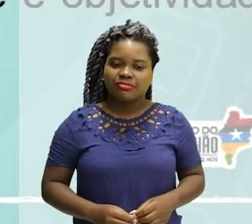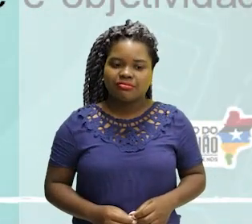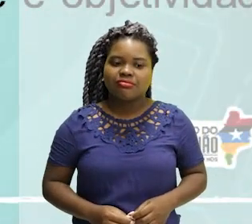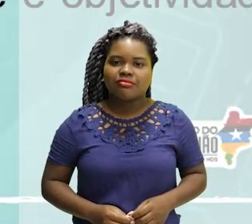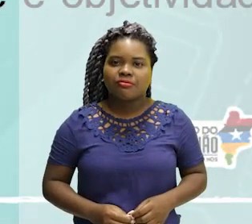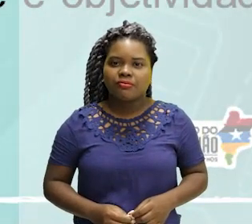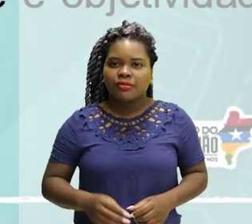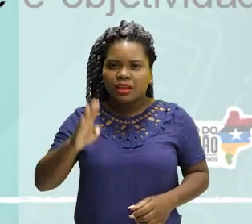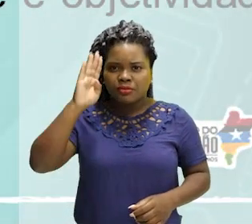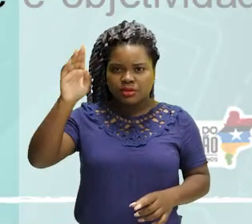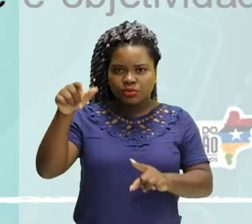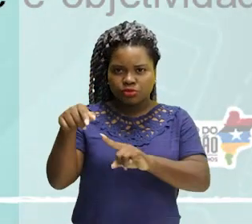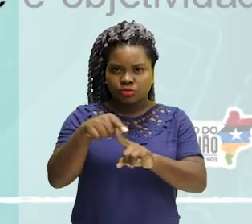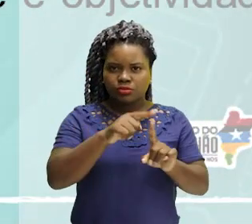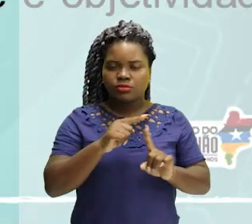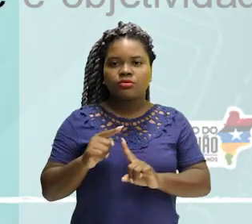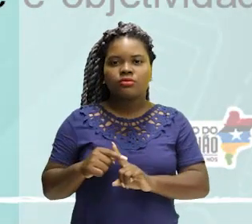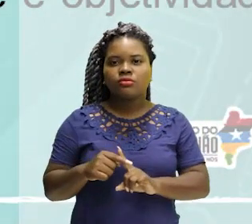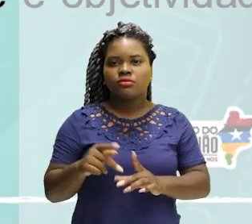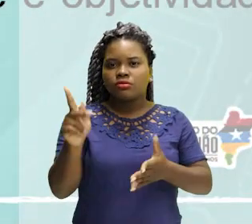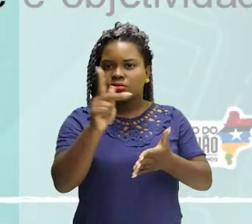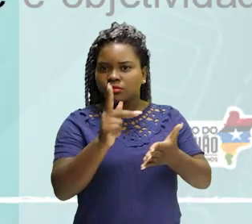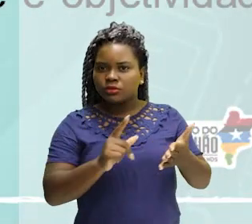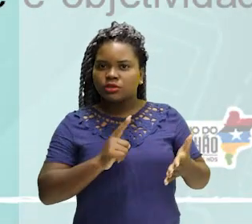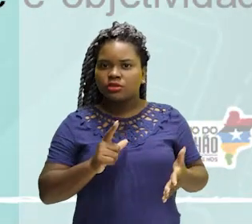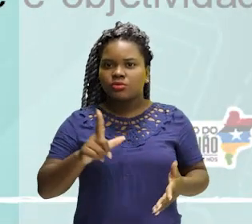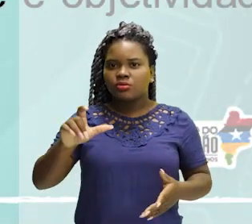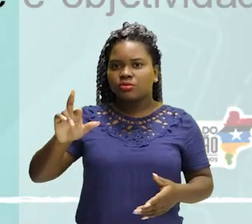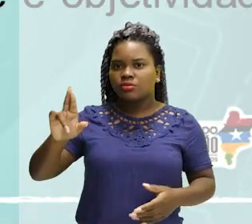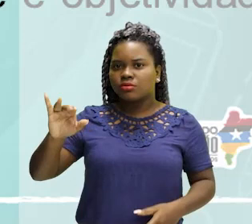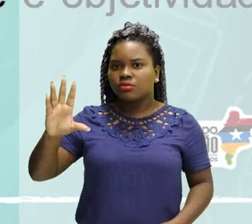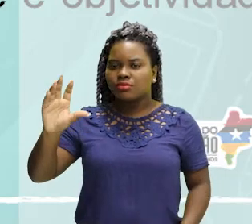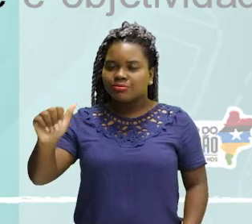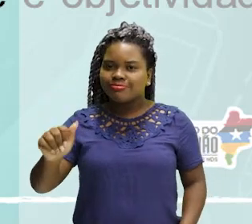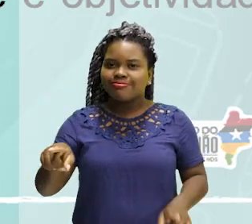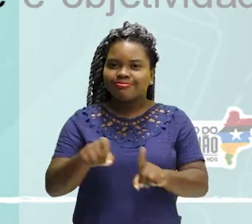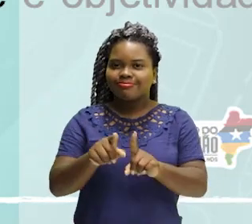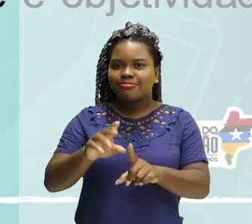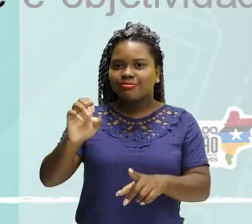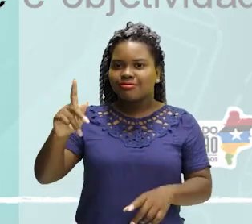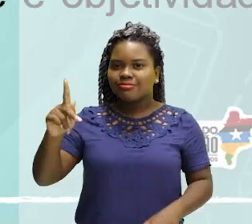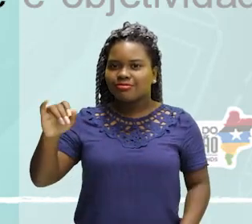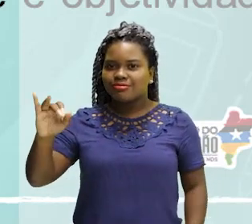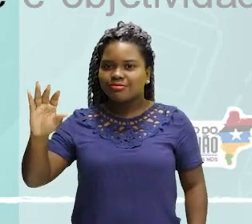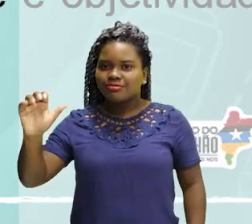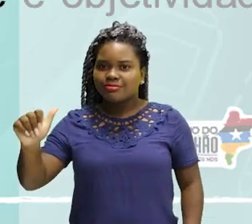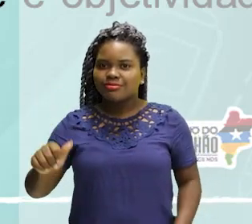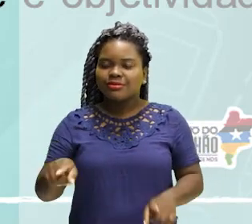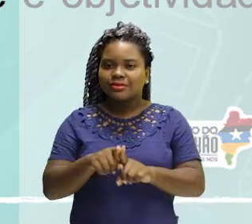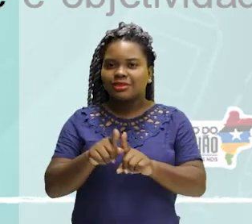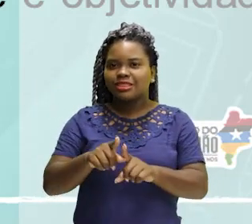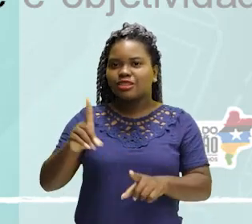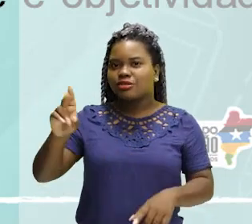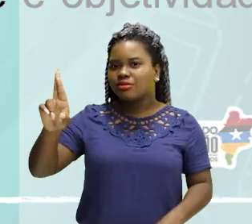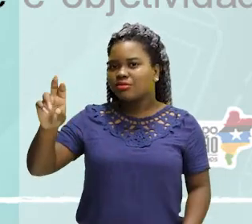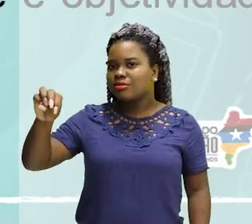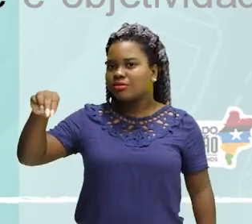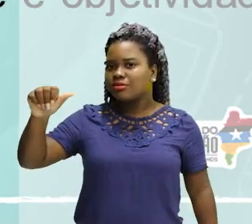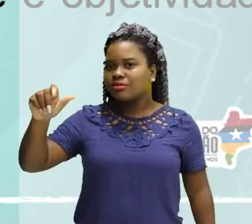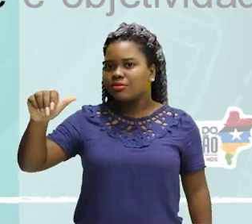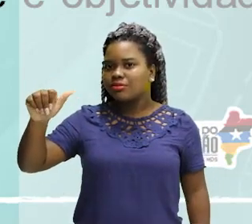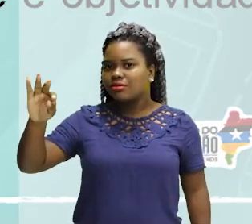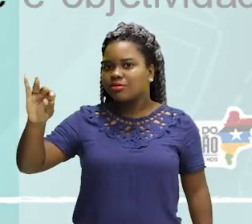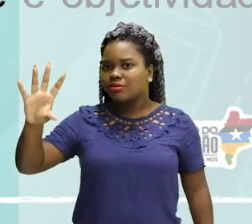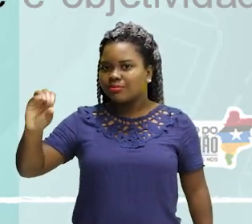Principais tipos de poesia. Gente, nós temos a poesia lírica, a poesia épica e a poesia dramática.